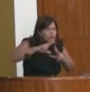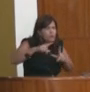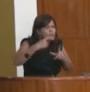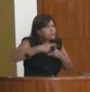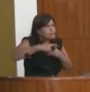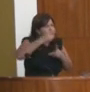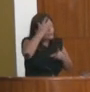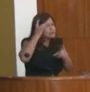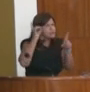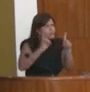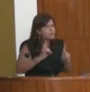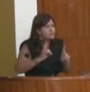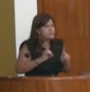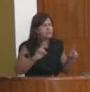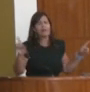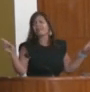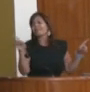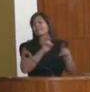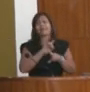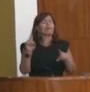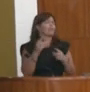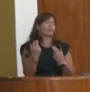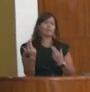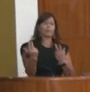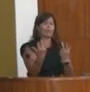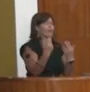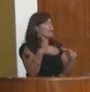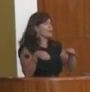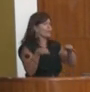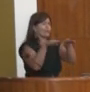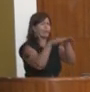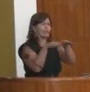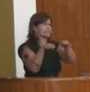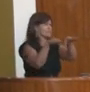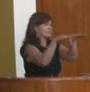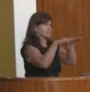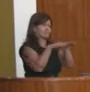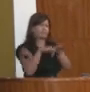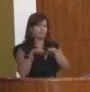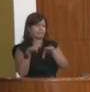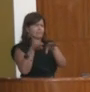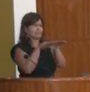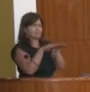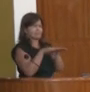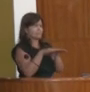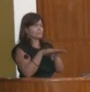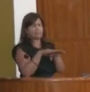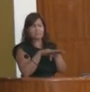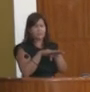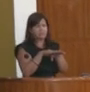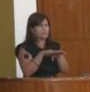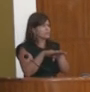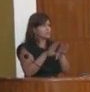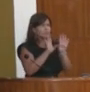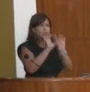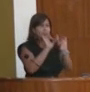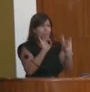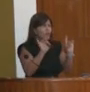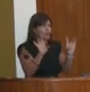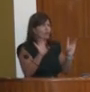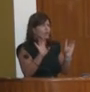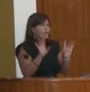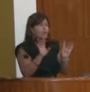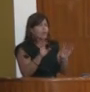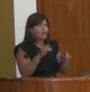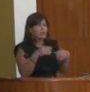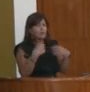contrato de trabalho é rigorosamente o mesmo, não existe nenhuma diferença. Você, na verdade, a única diferença é que quando você for